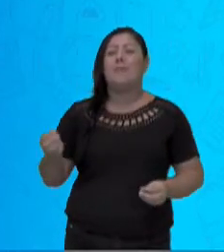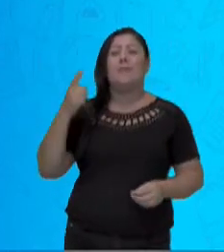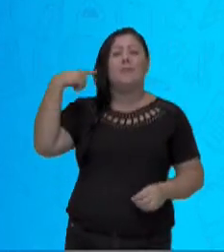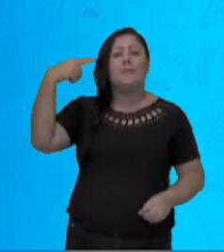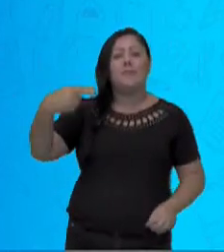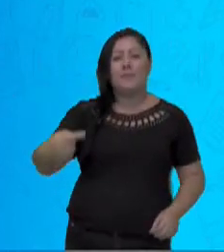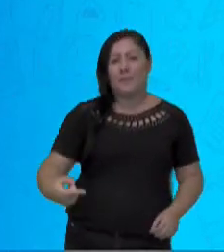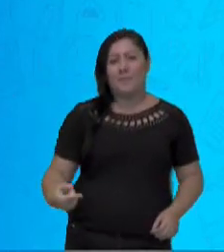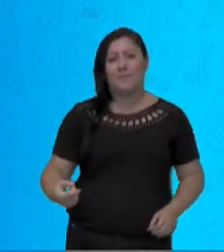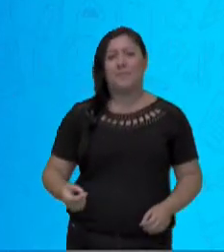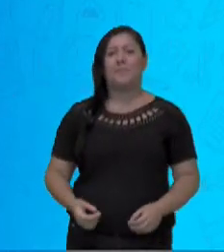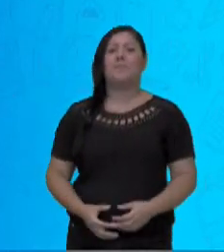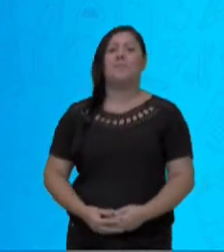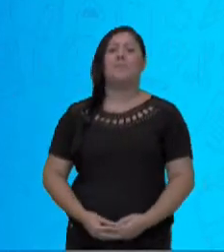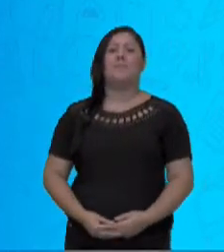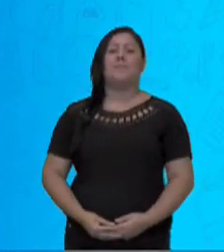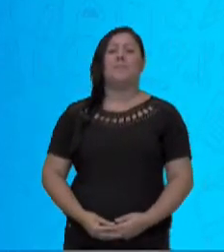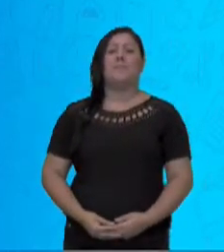meio.